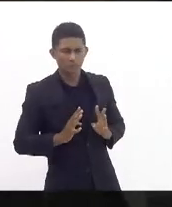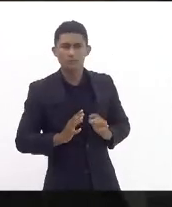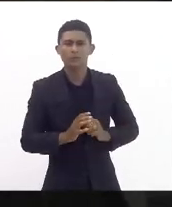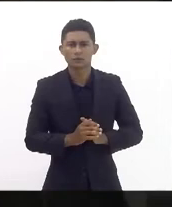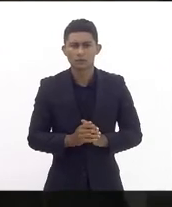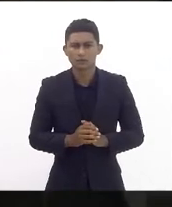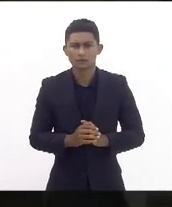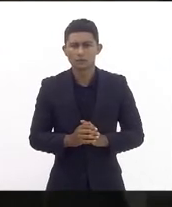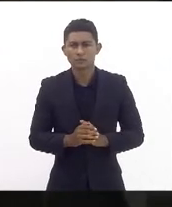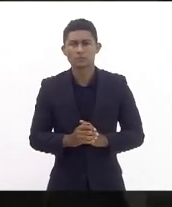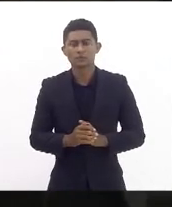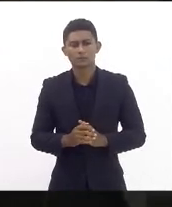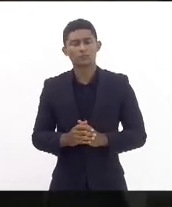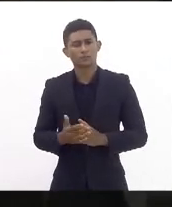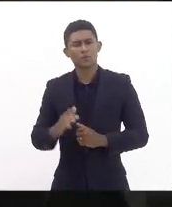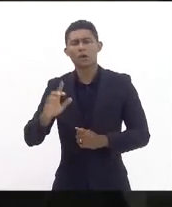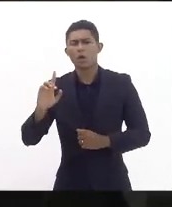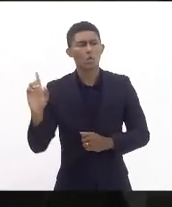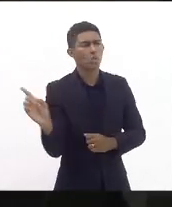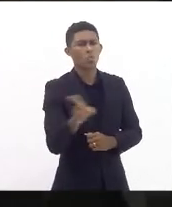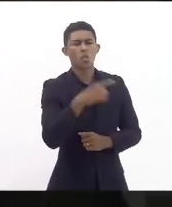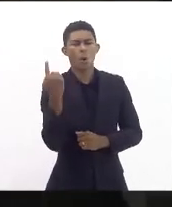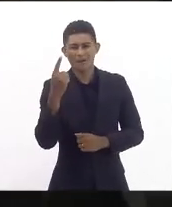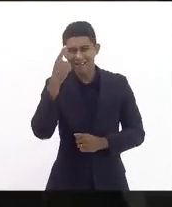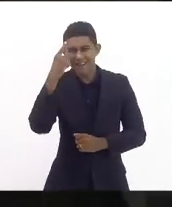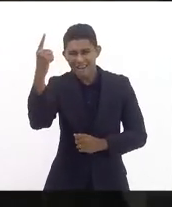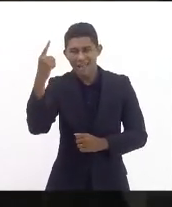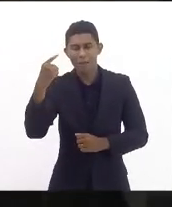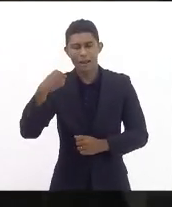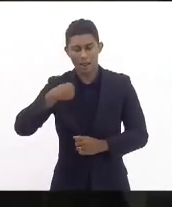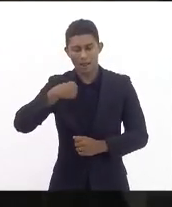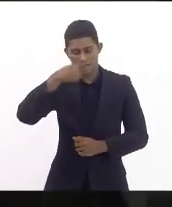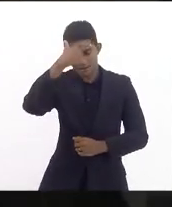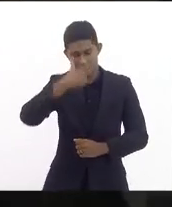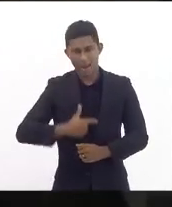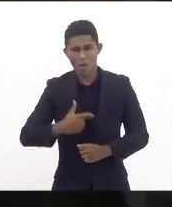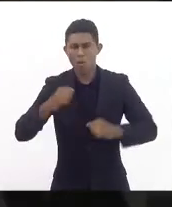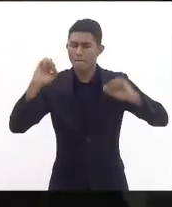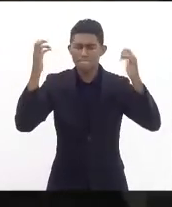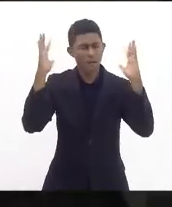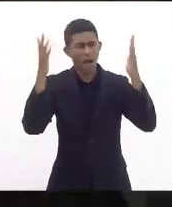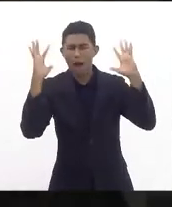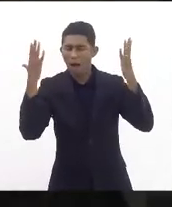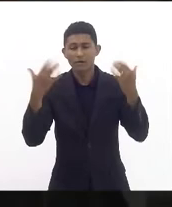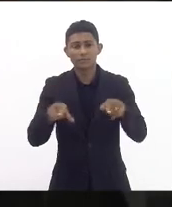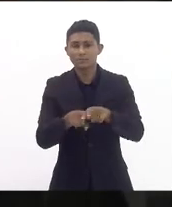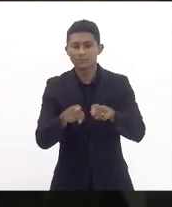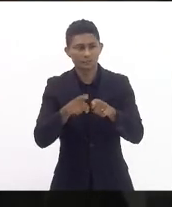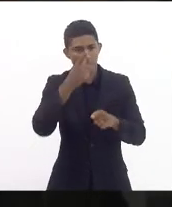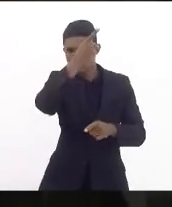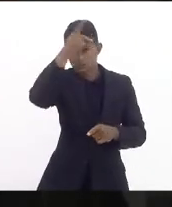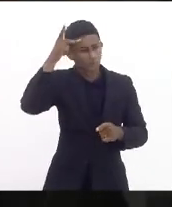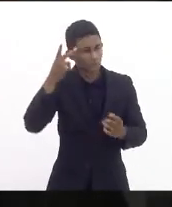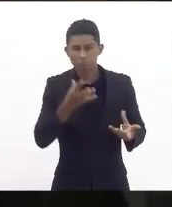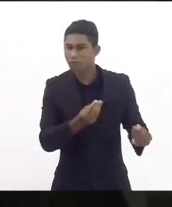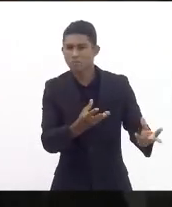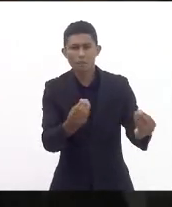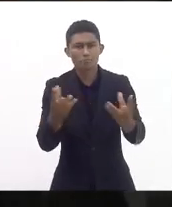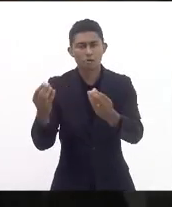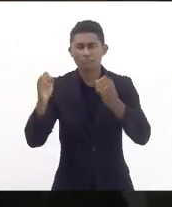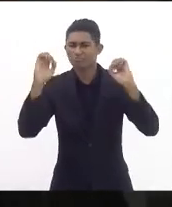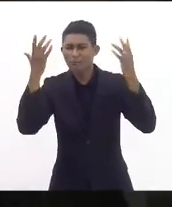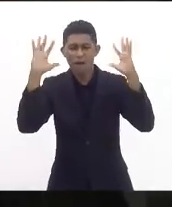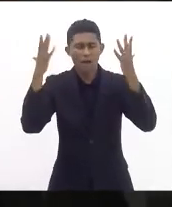hoje comemoramos intensamente e eu principalmente mas muita gente é a